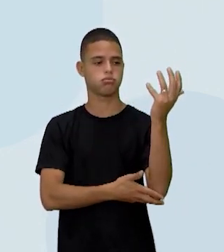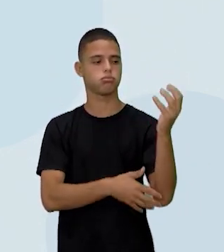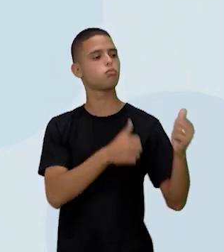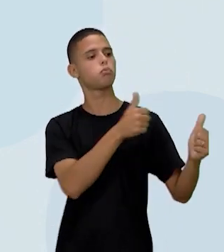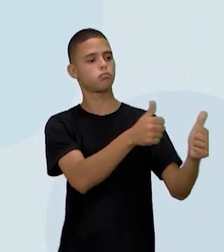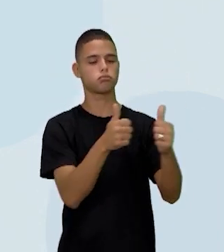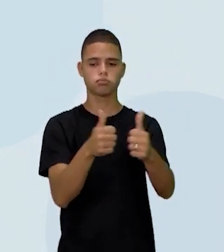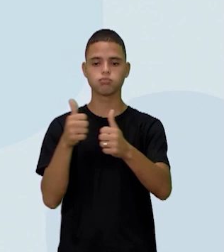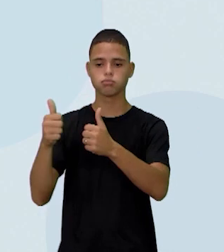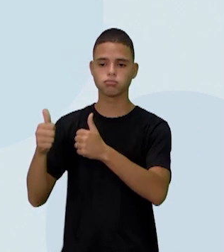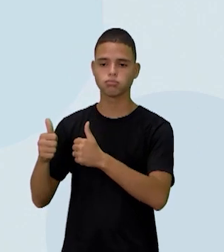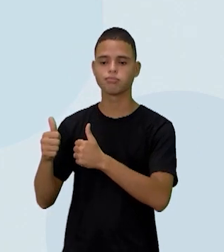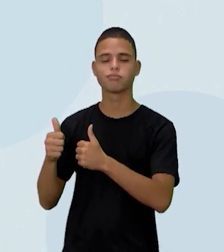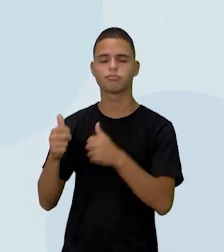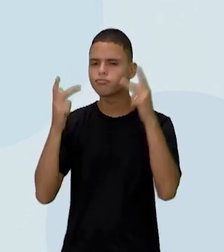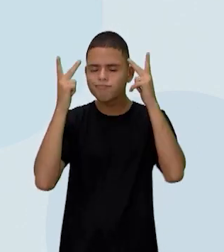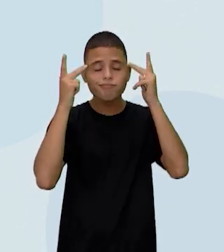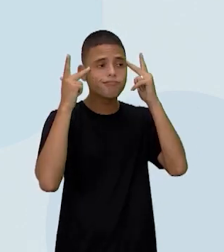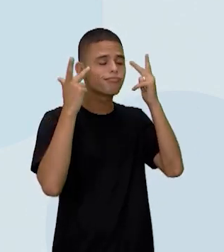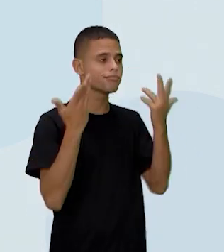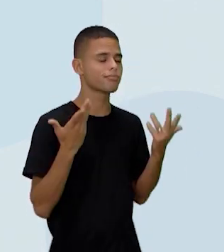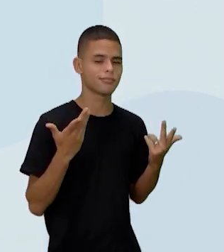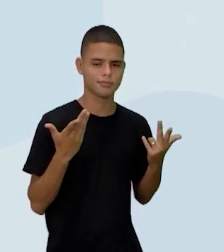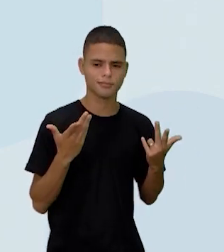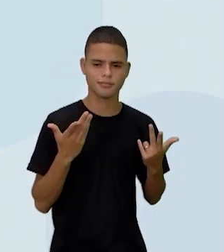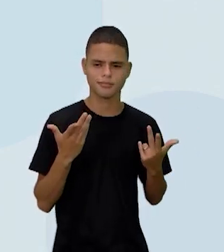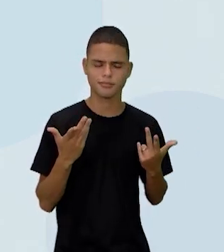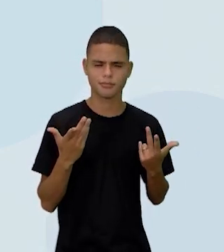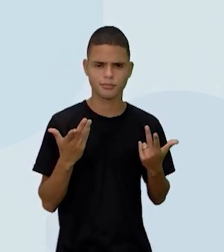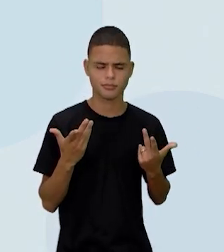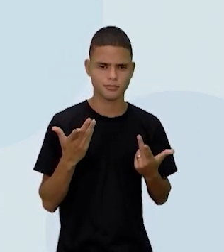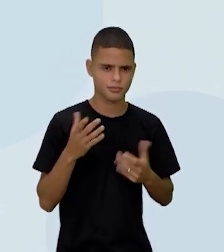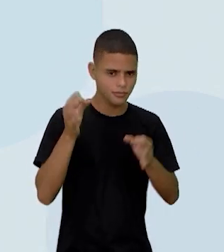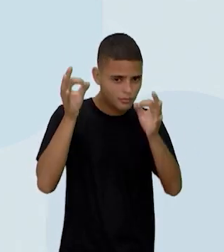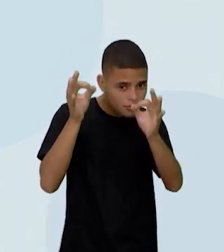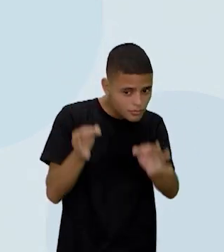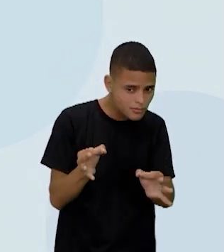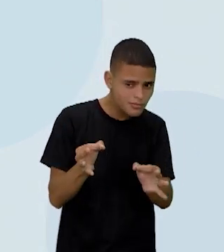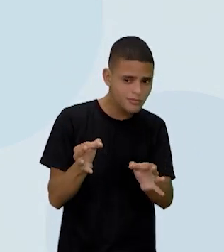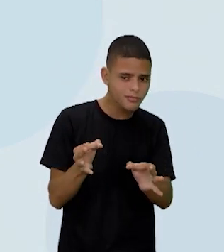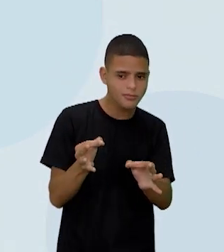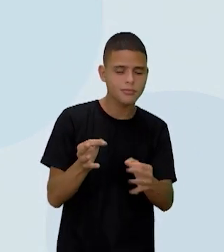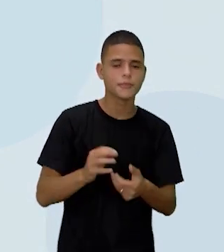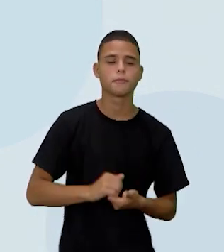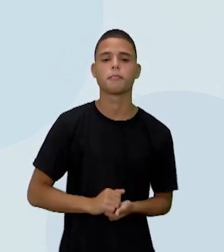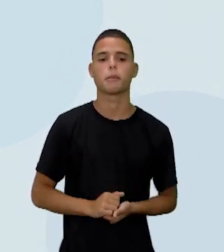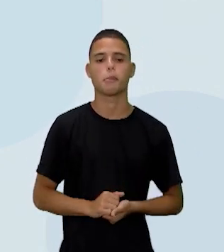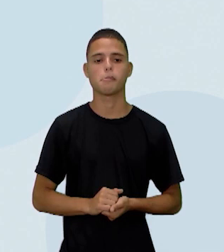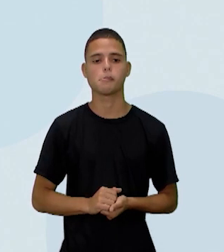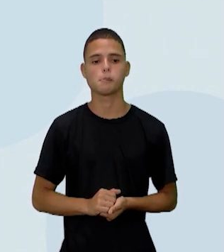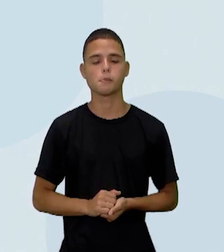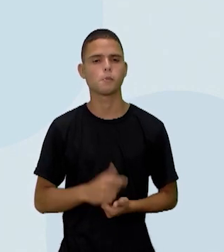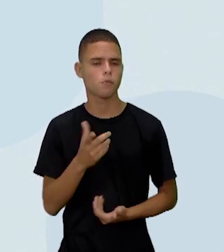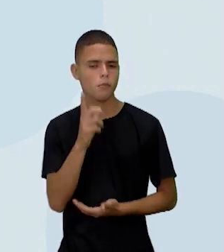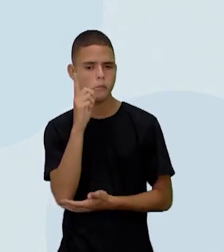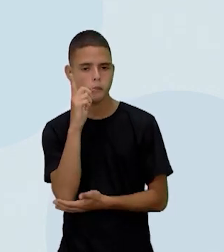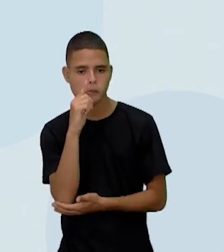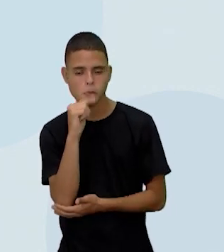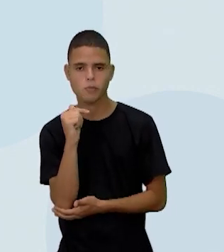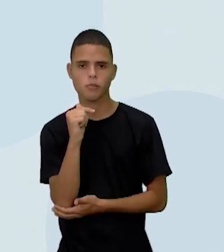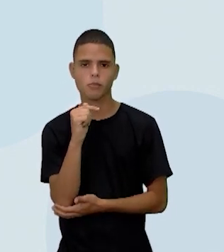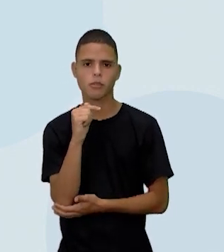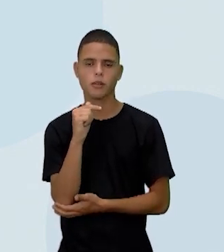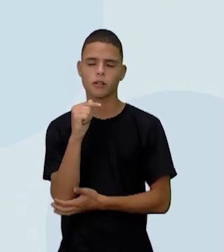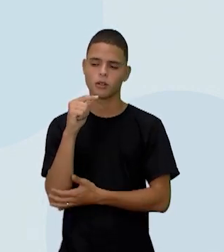estado inicial? Ela vai conseguir voltar a ser o que ela era, exatamente como ela era? E a água, depois que